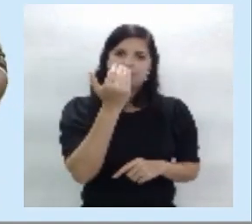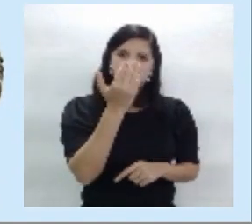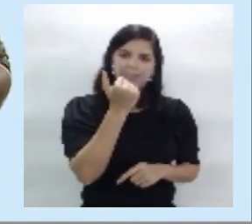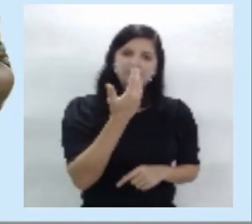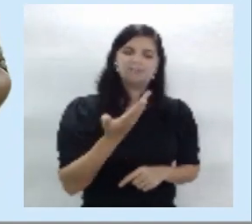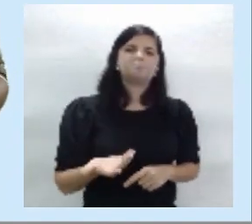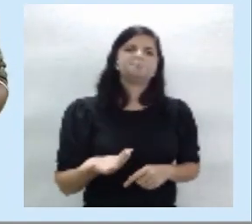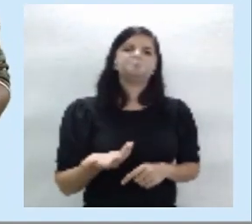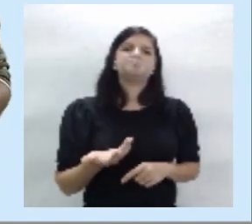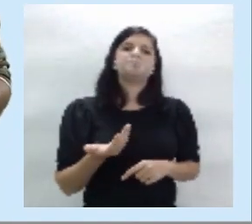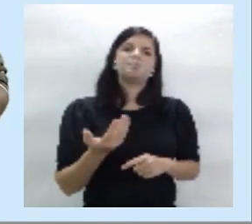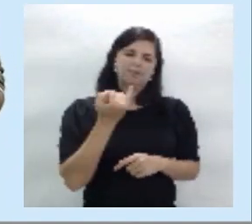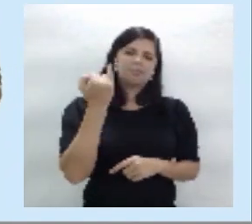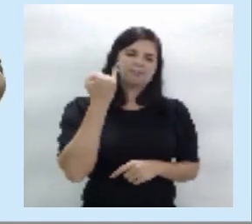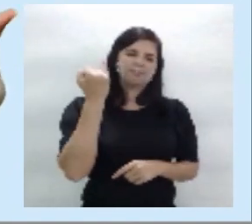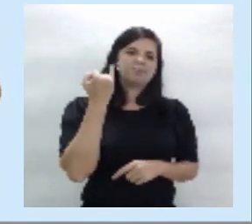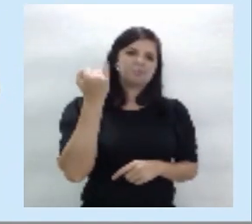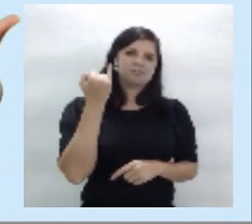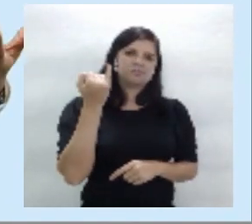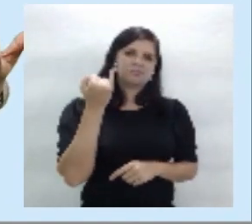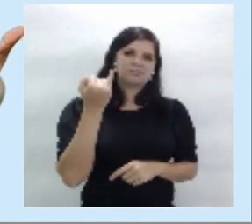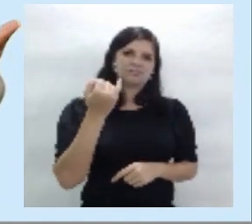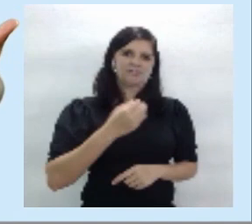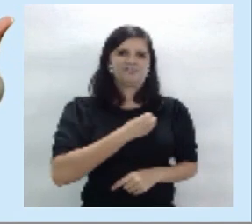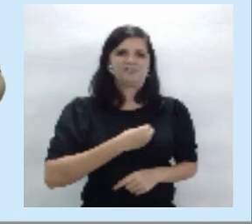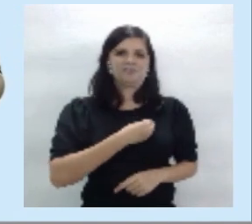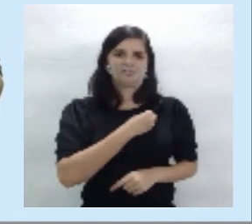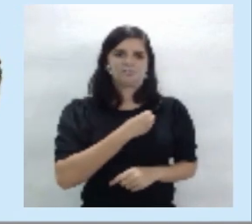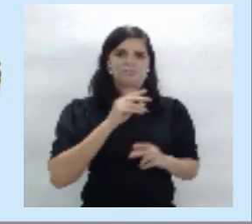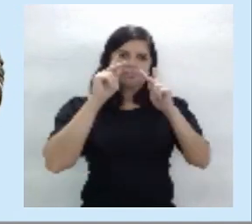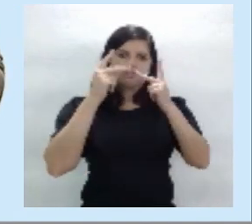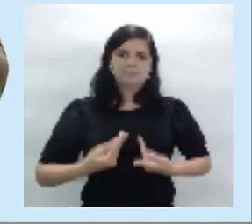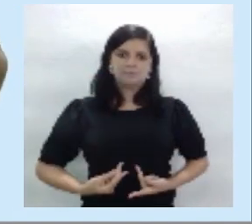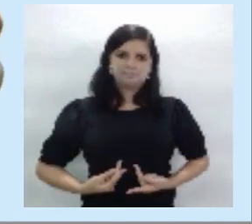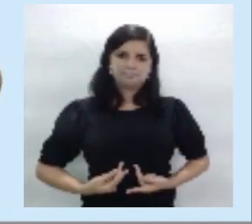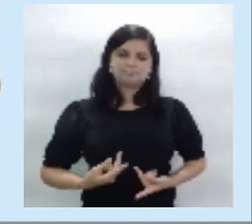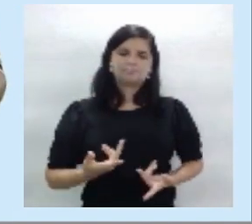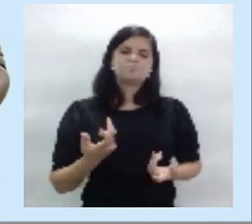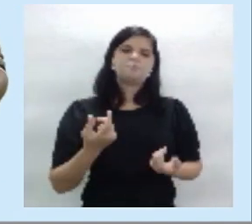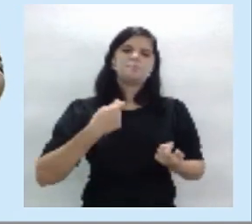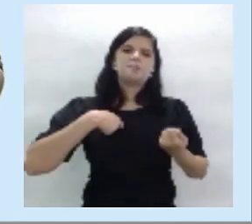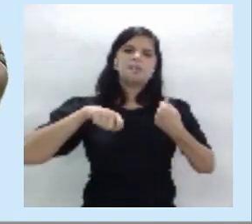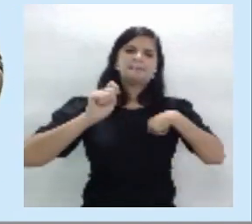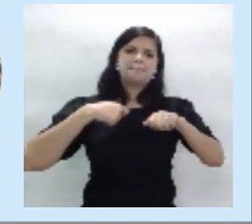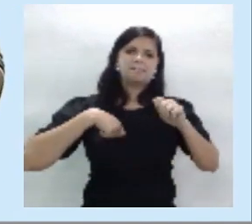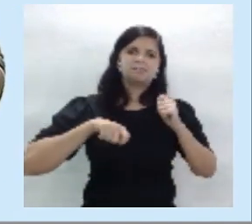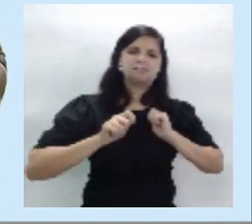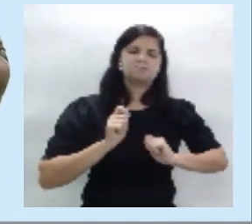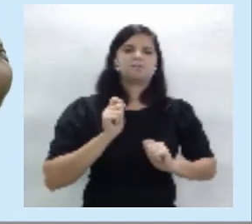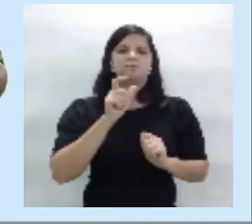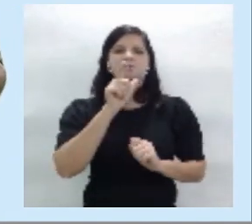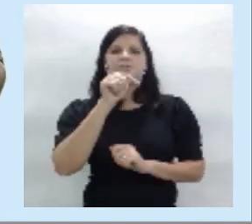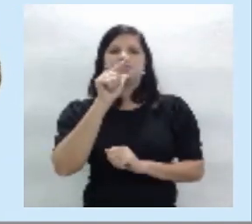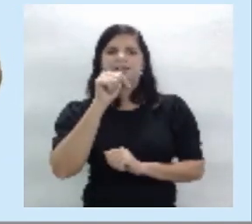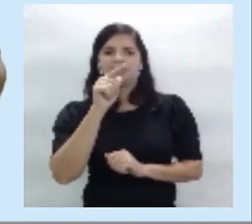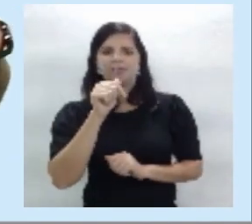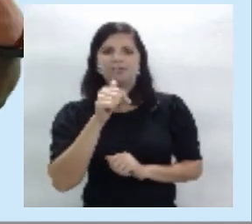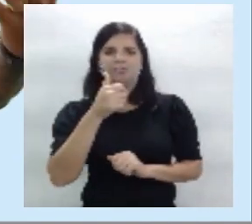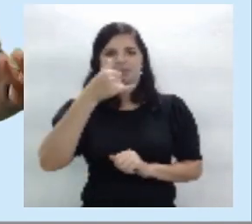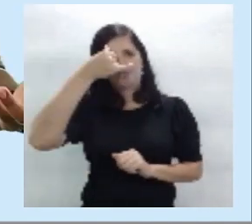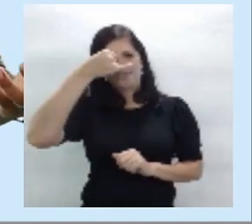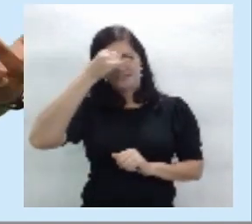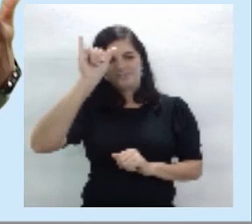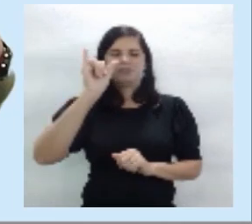exemplo, é essencial, né, para nós seres humanos. Tá? Então, administrar a água, tá, para que as pessoas não